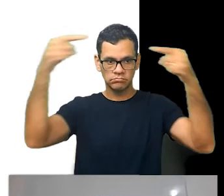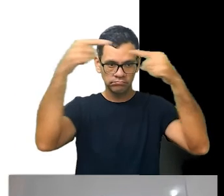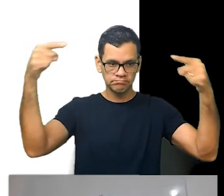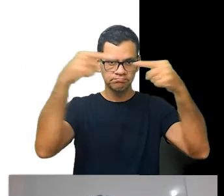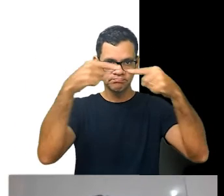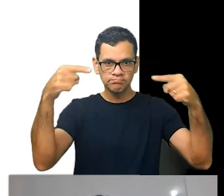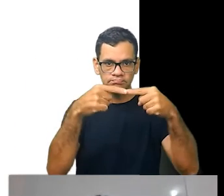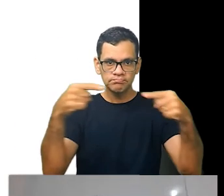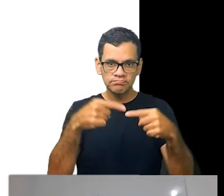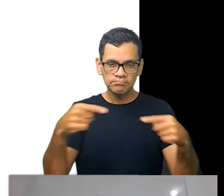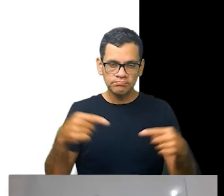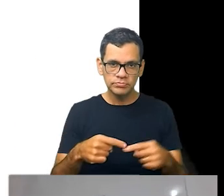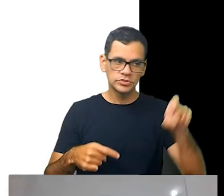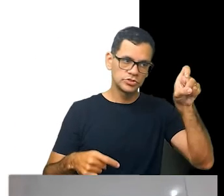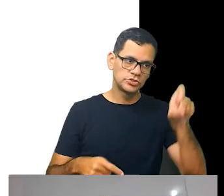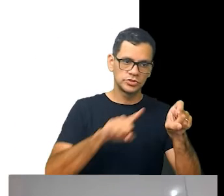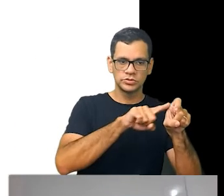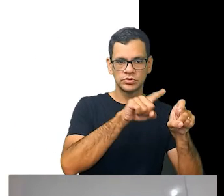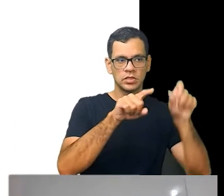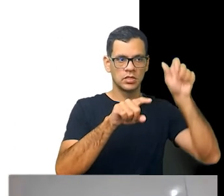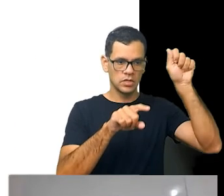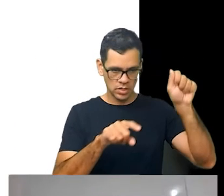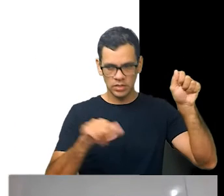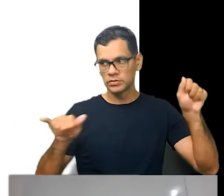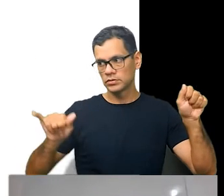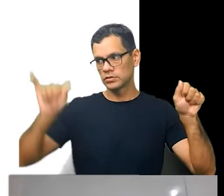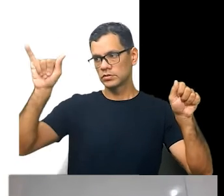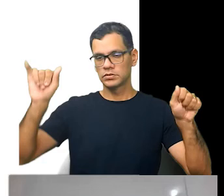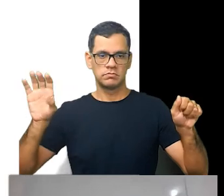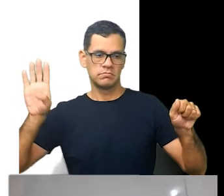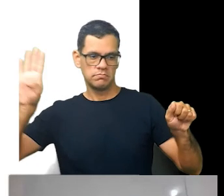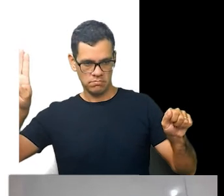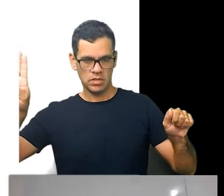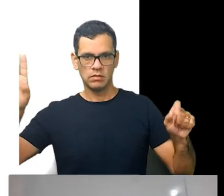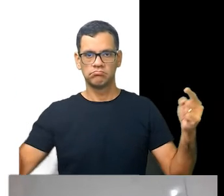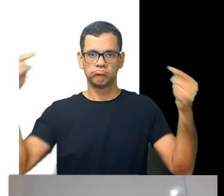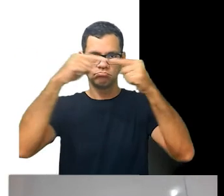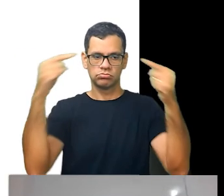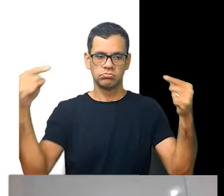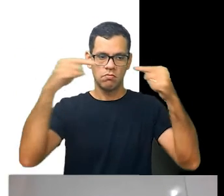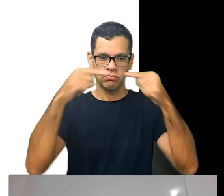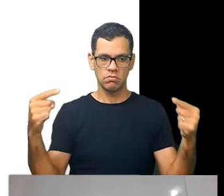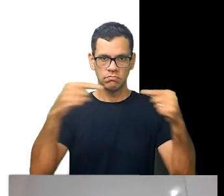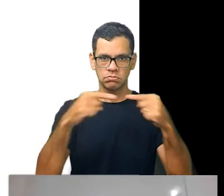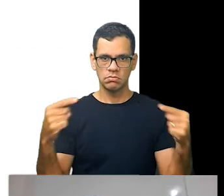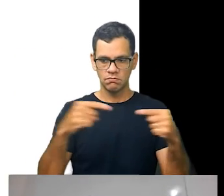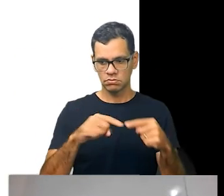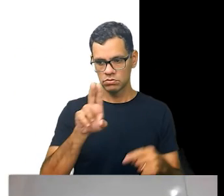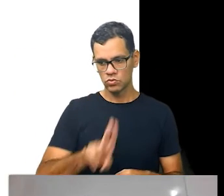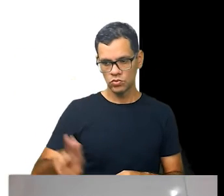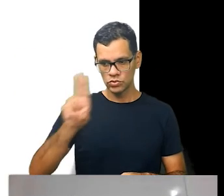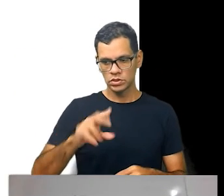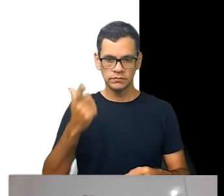é uma relação que indica como associar cada elemento x do conjunto A um único elemento